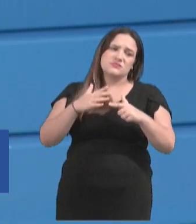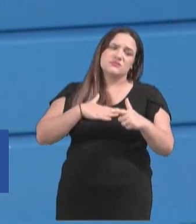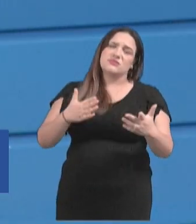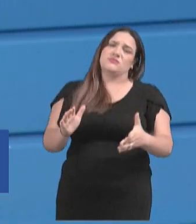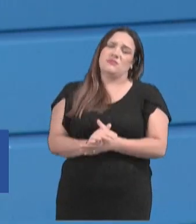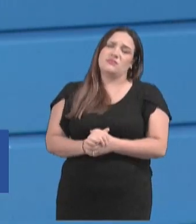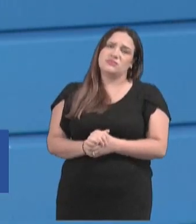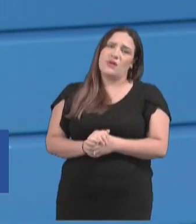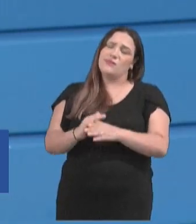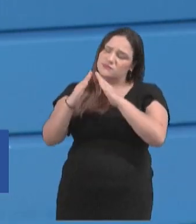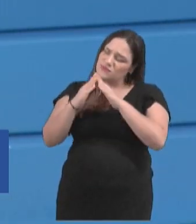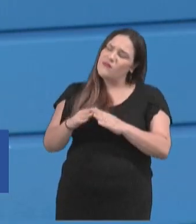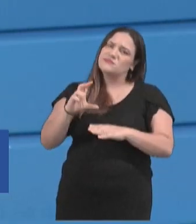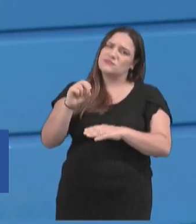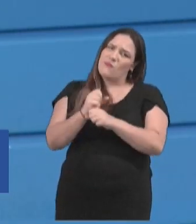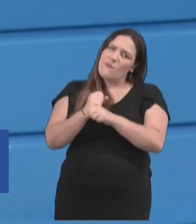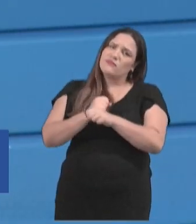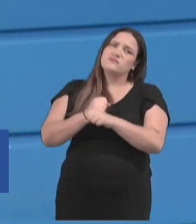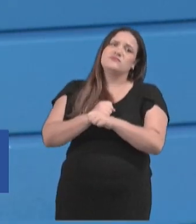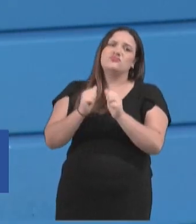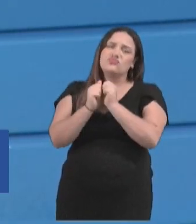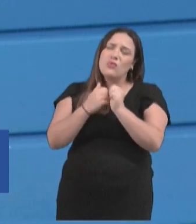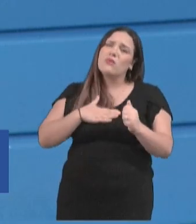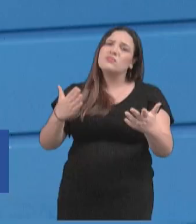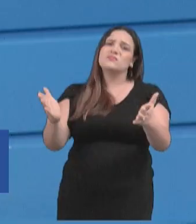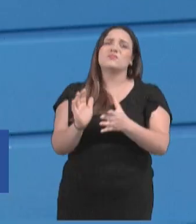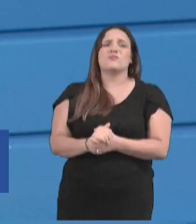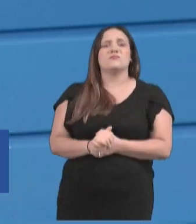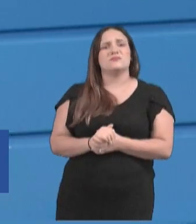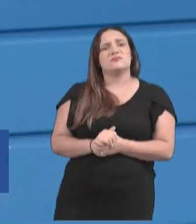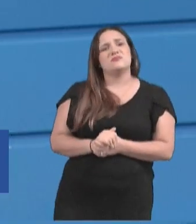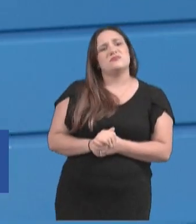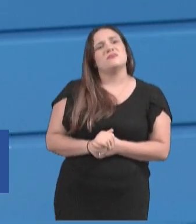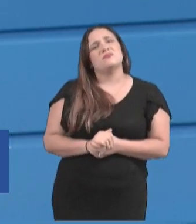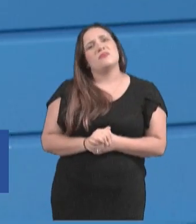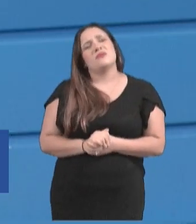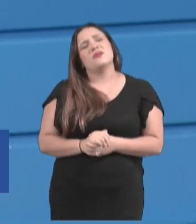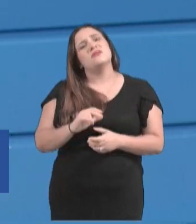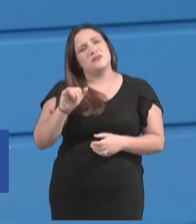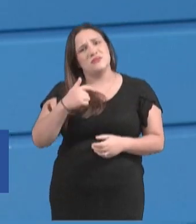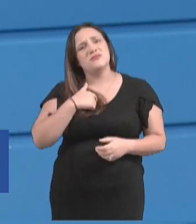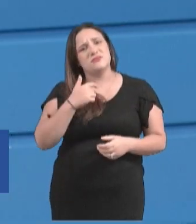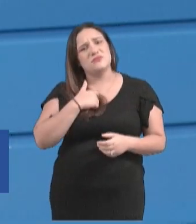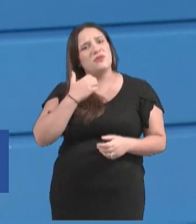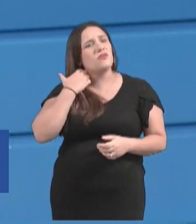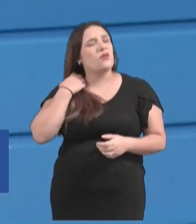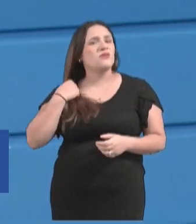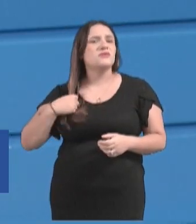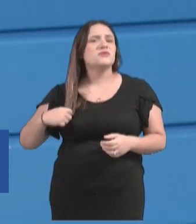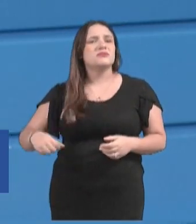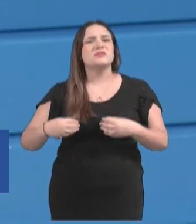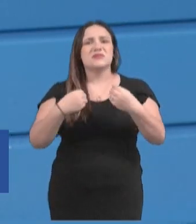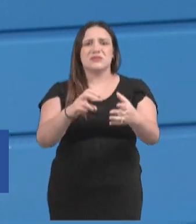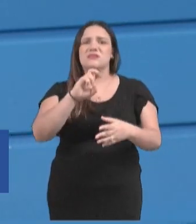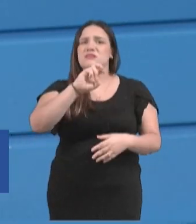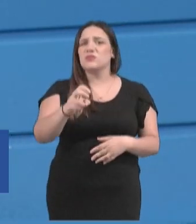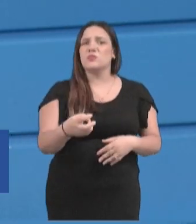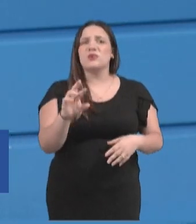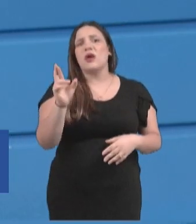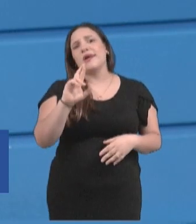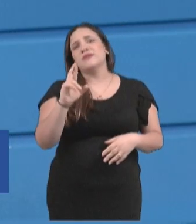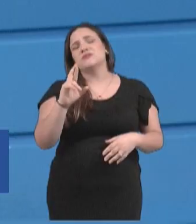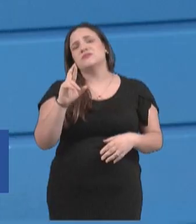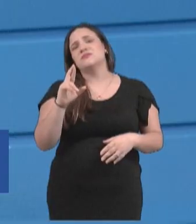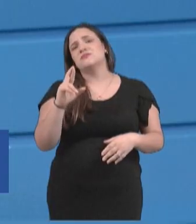rapaz que mora na minha família está há 50 anos comigo. Se eu pegasse há muitos anos atrás, eu quisesse dar 5 mil reais de presente para o meu